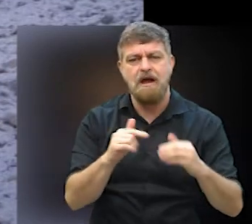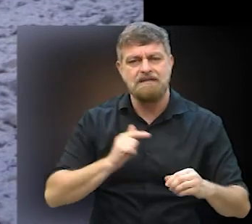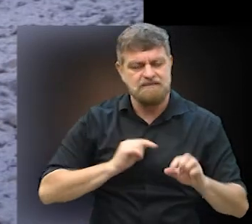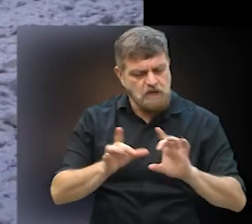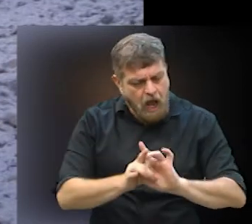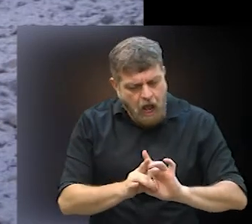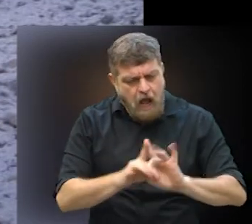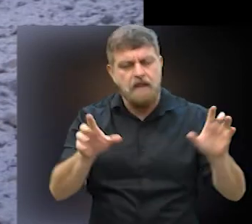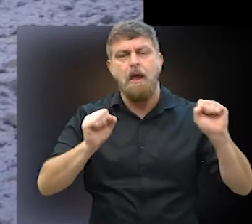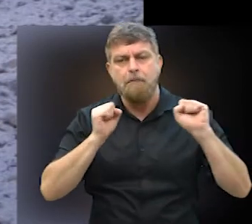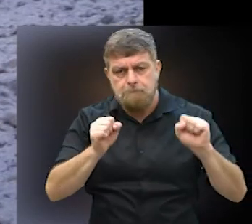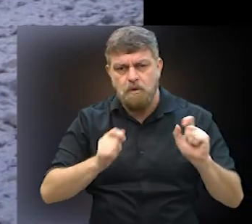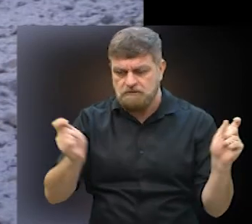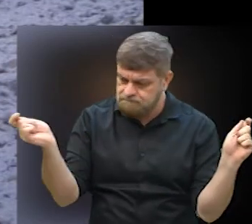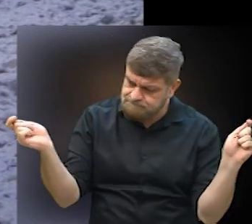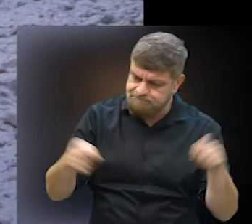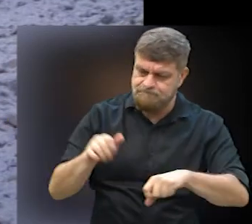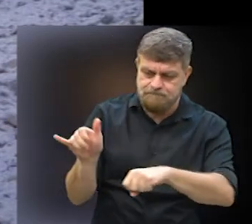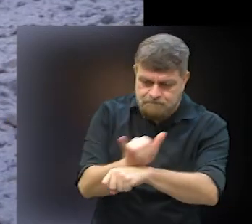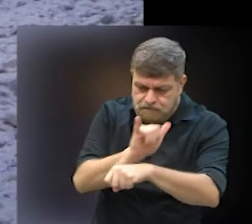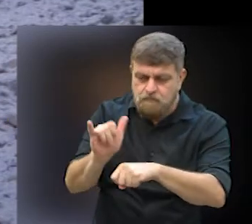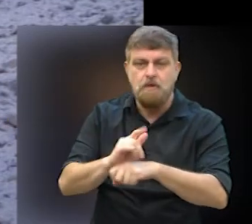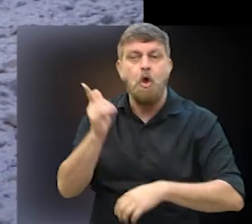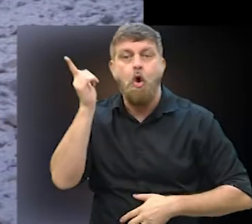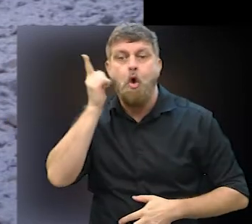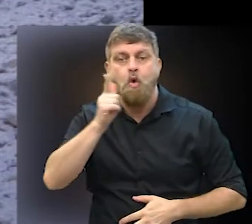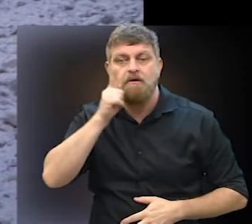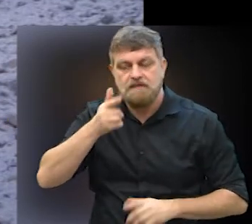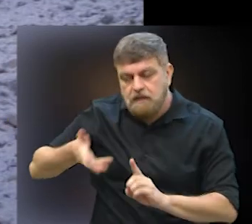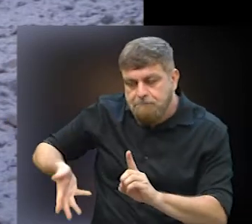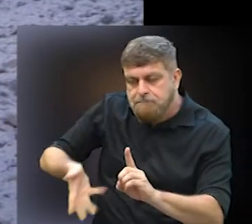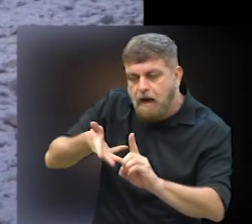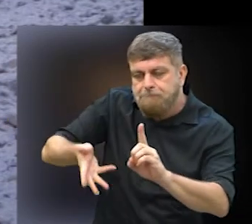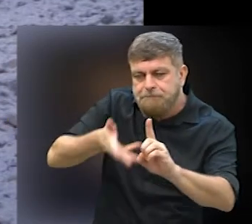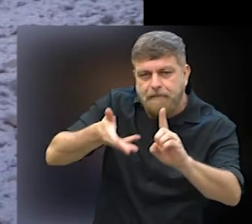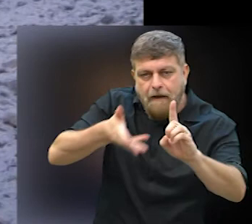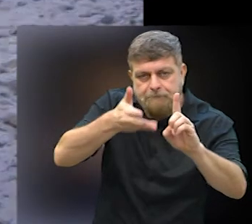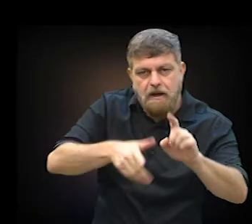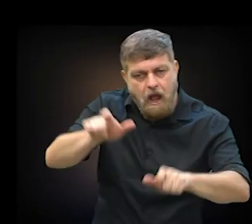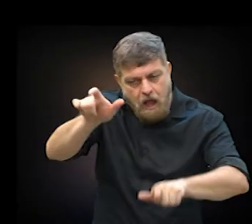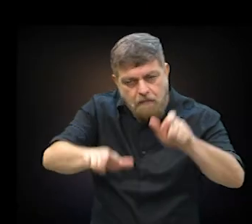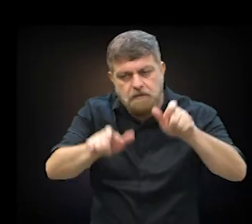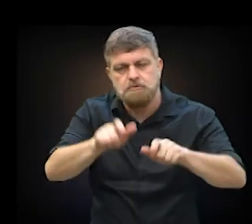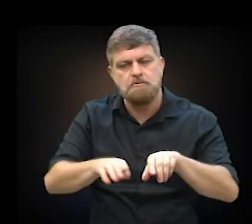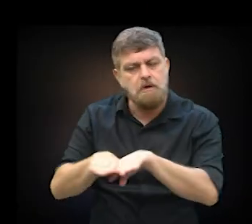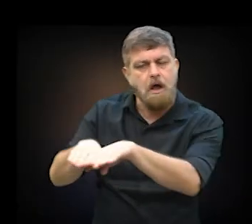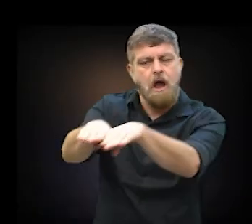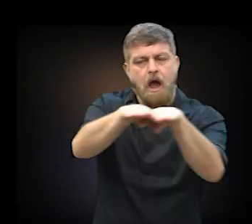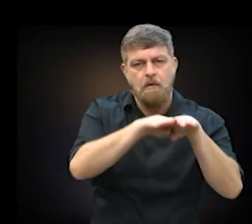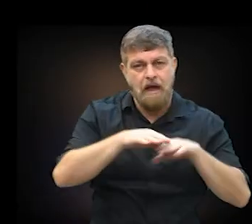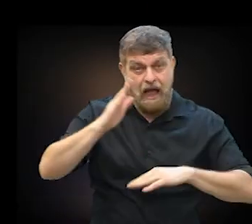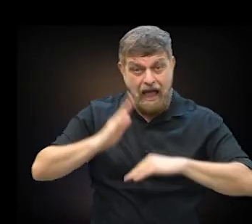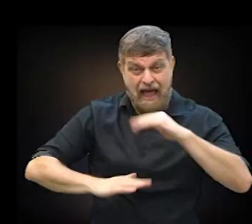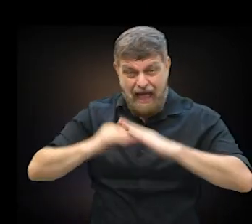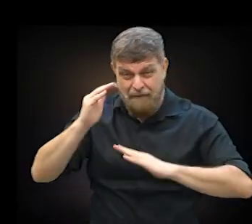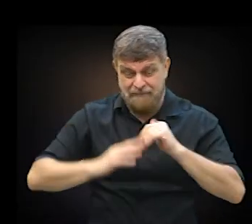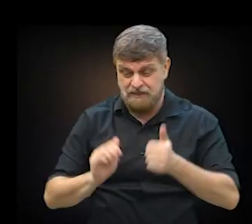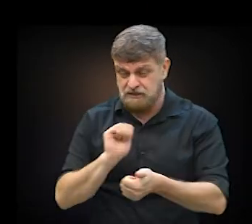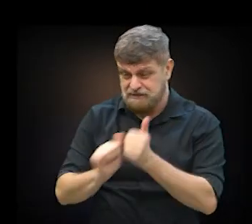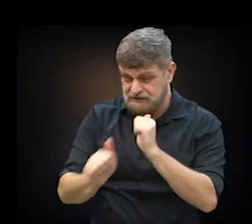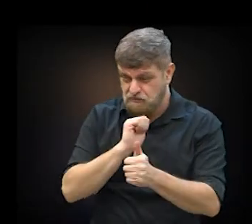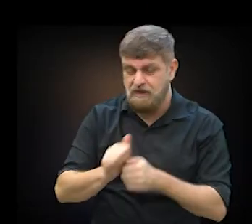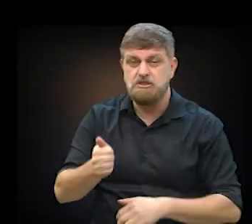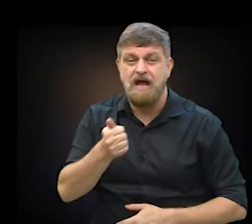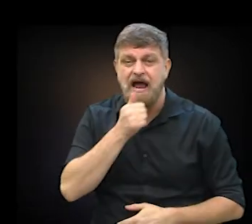abertas, que seja possibilidade, que seja dada a acessibilidade a essas pessoas, porque a prática desse esporte ainda